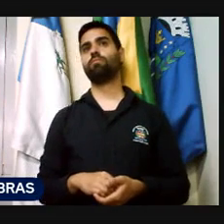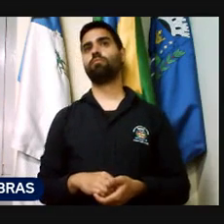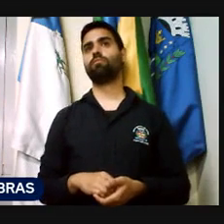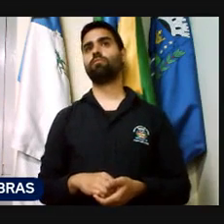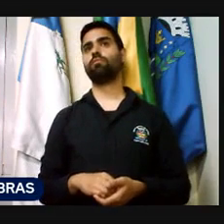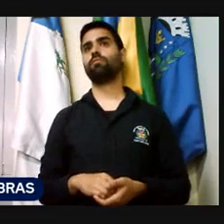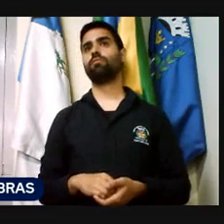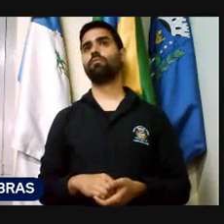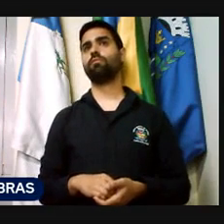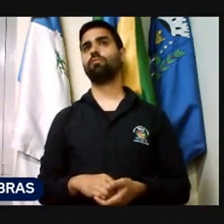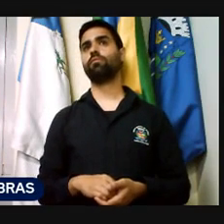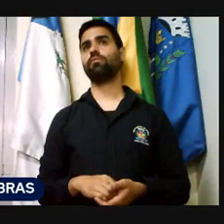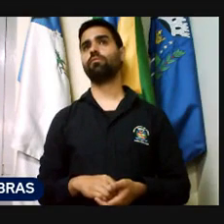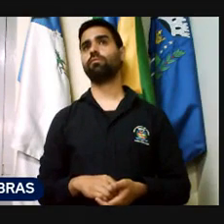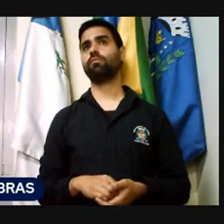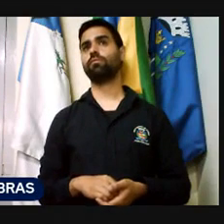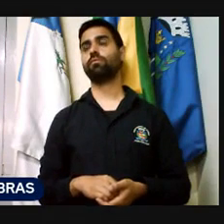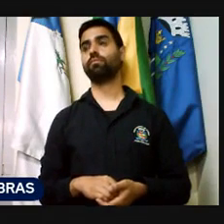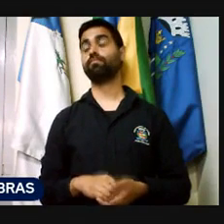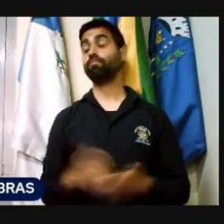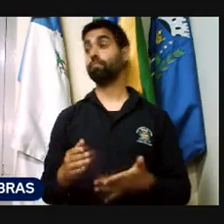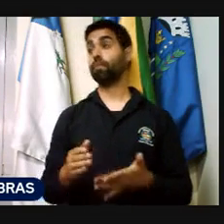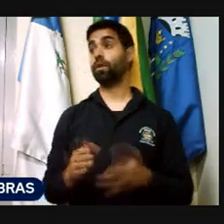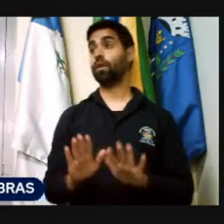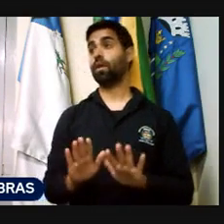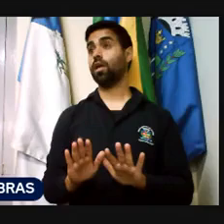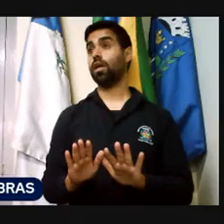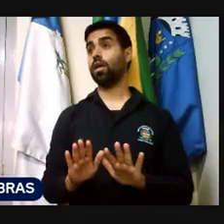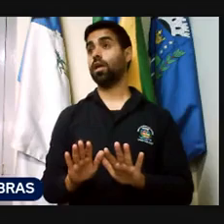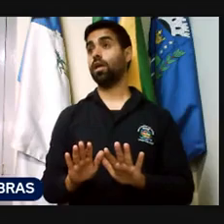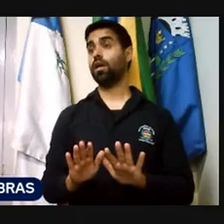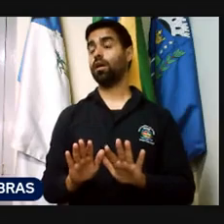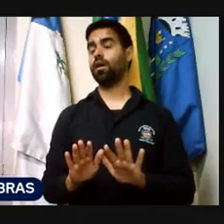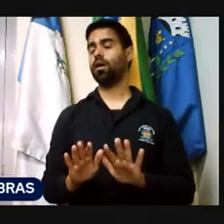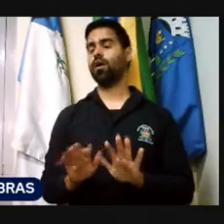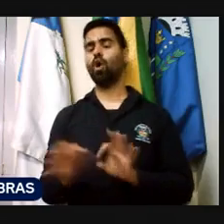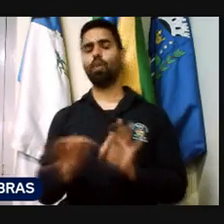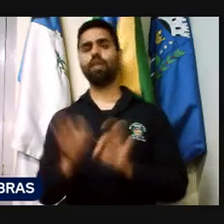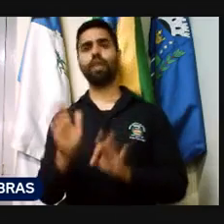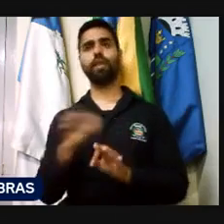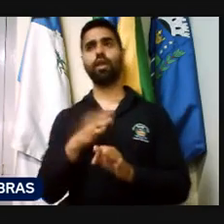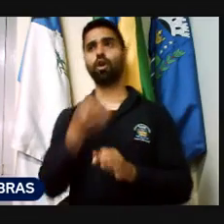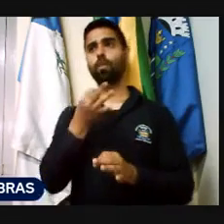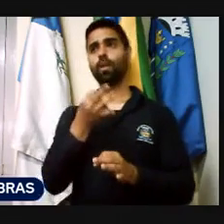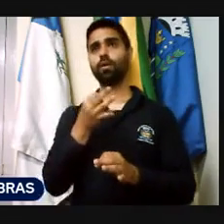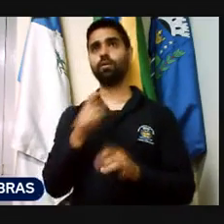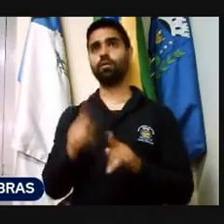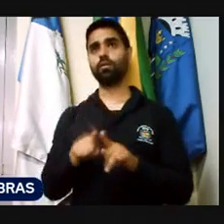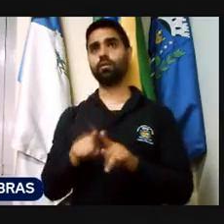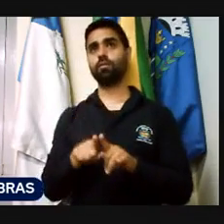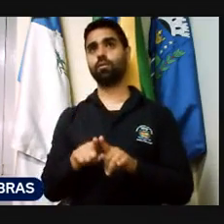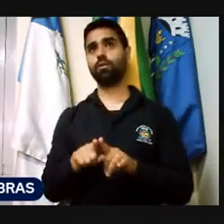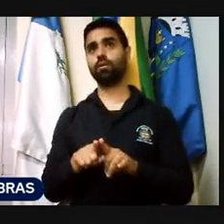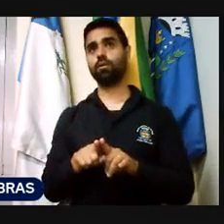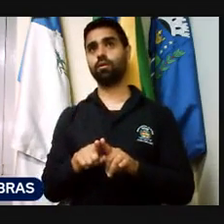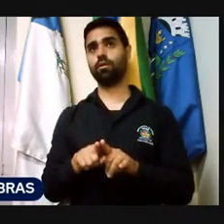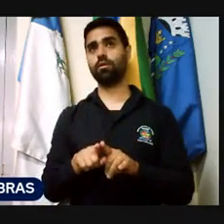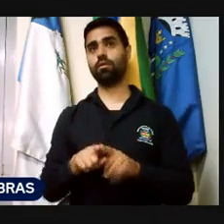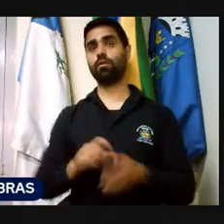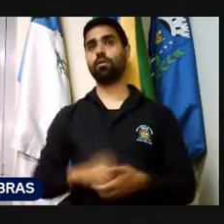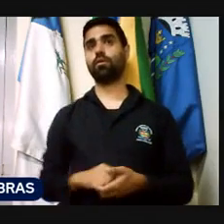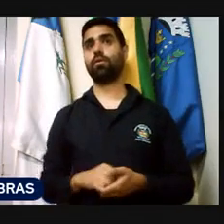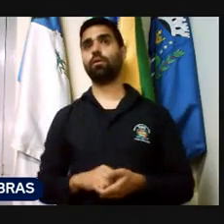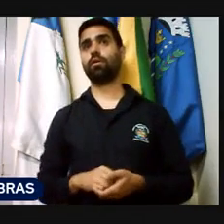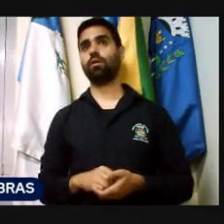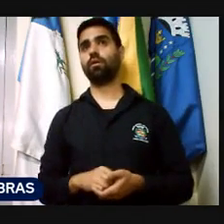ordem. O projeto já está com parecer da comissão. Então, até por prerrogativa de presidente,